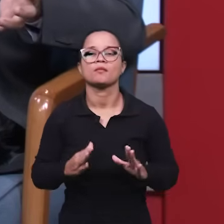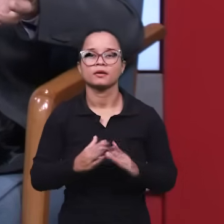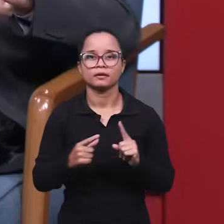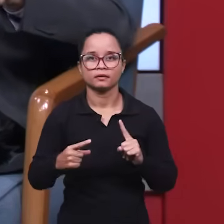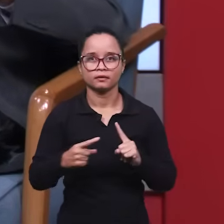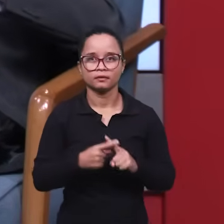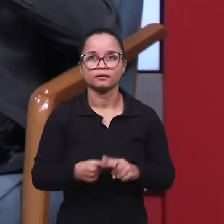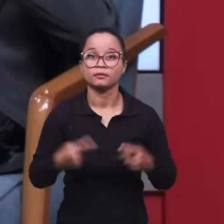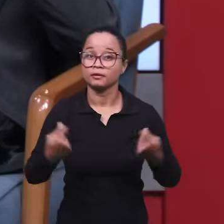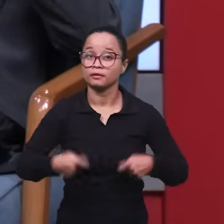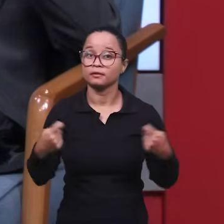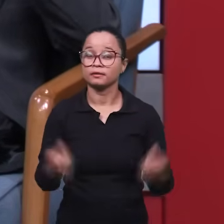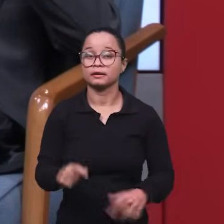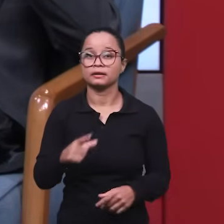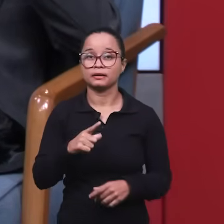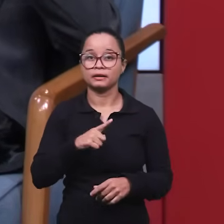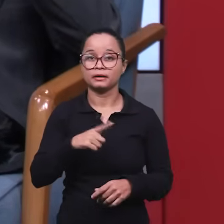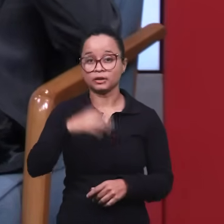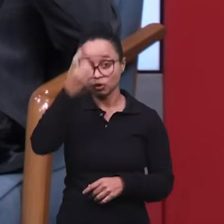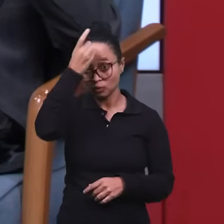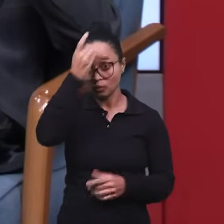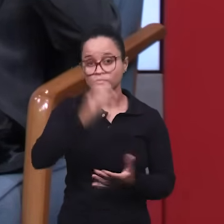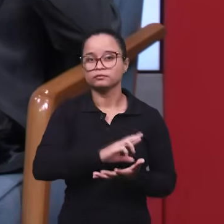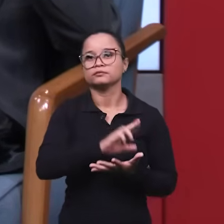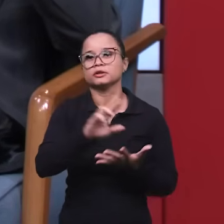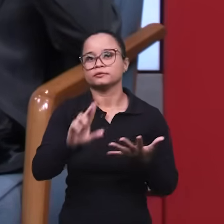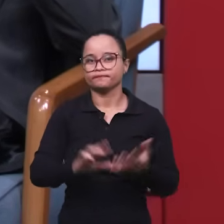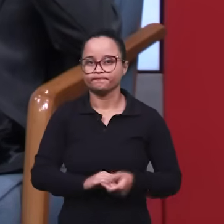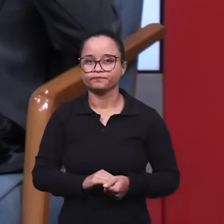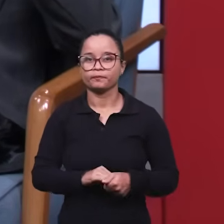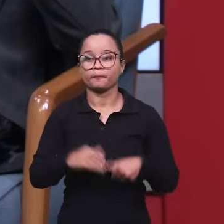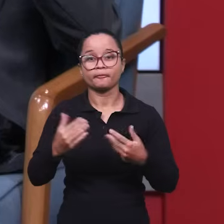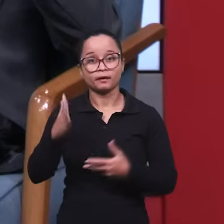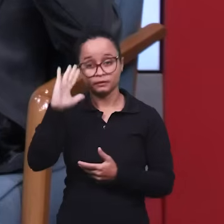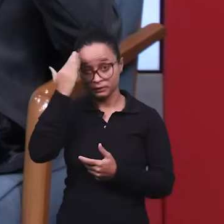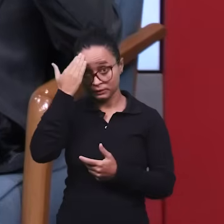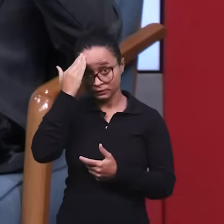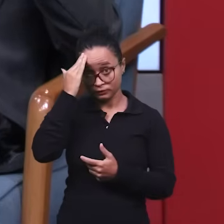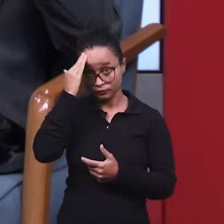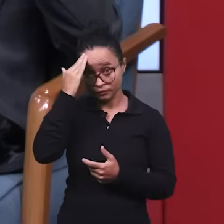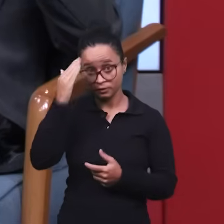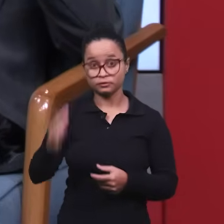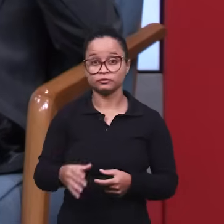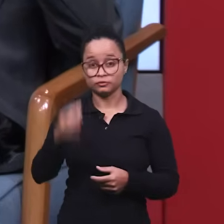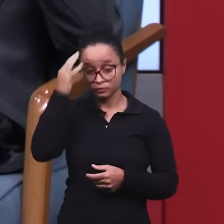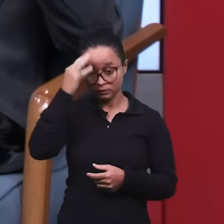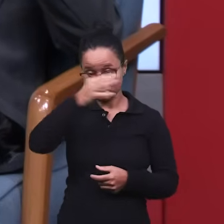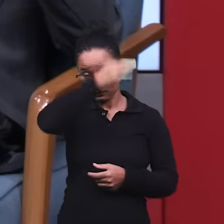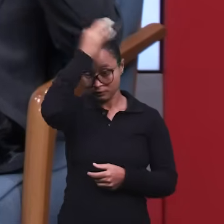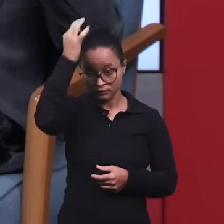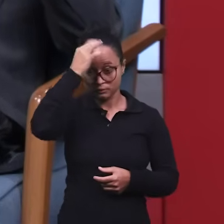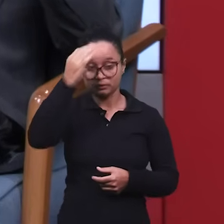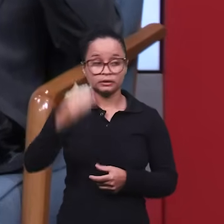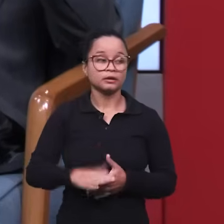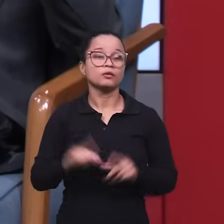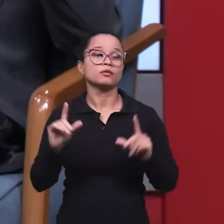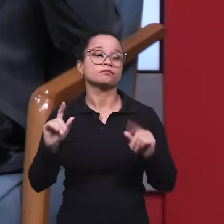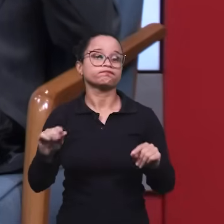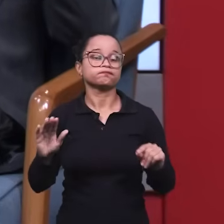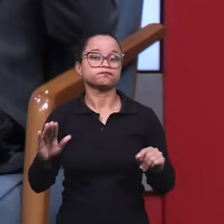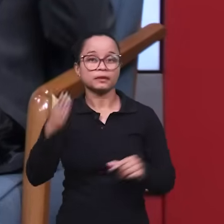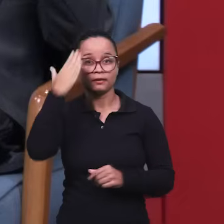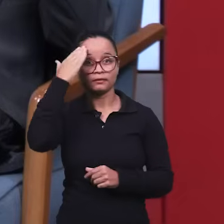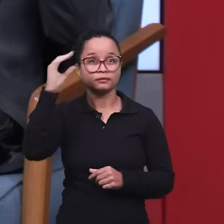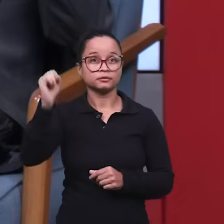ela é corpo de Cristo, então ela tem que ter todos os dons. Inclusive o discernimento de espíritos e a palavra de